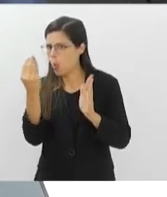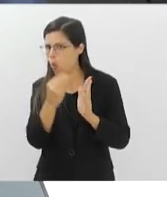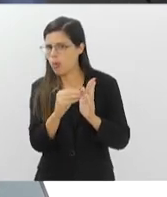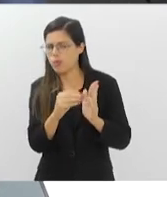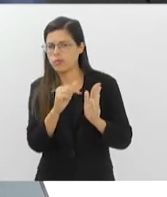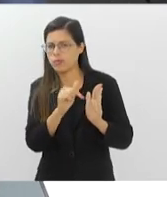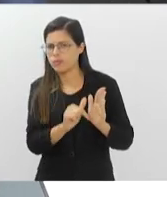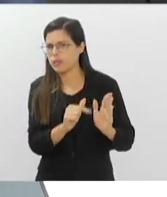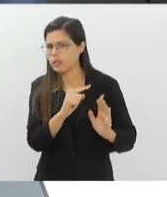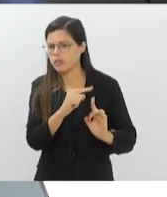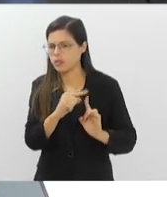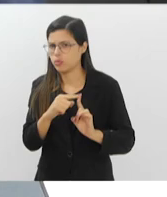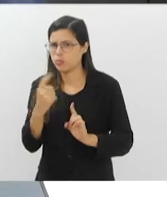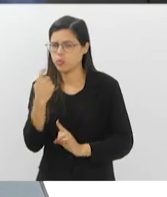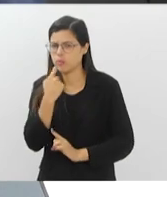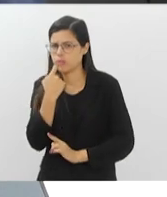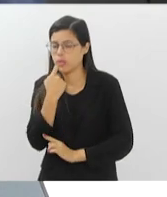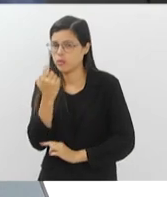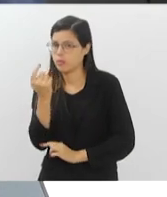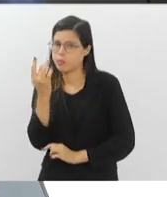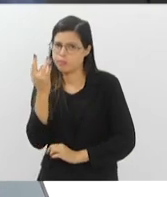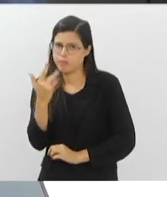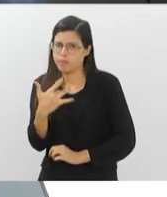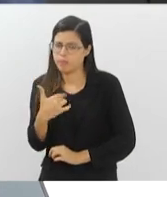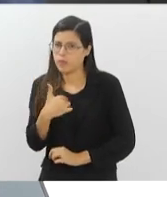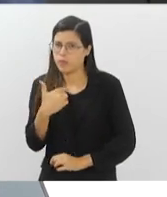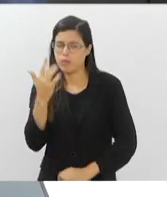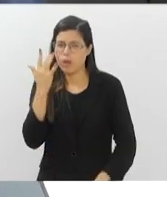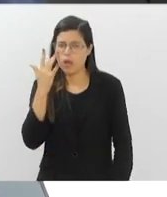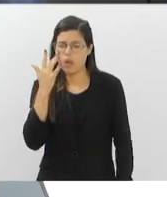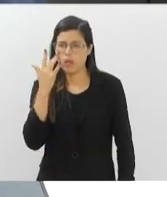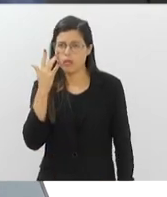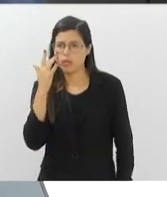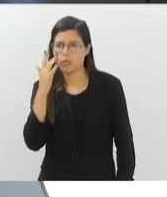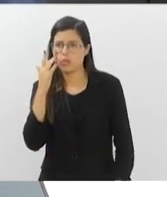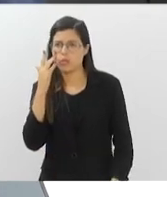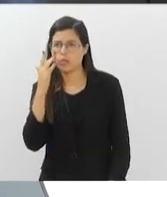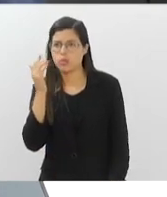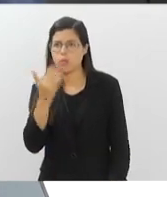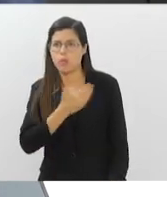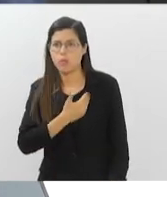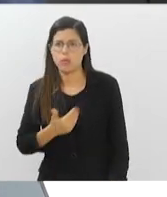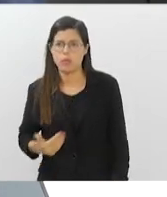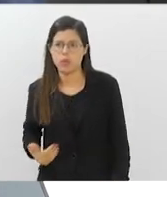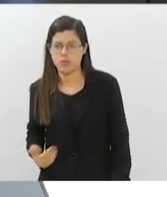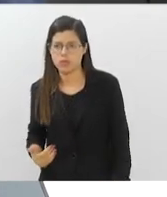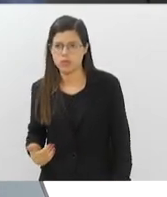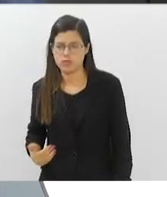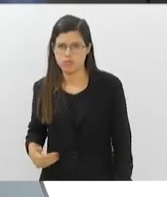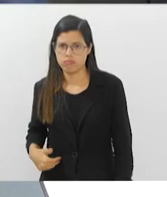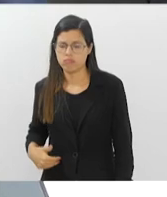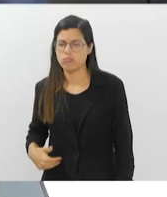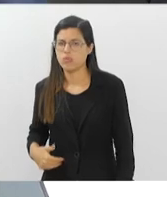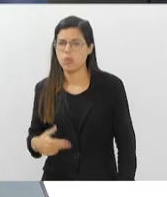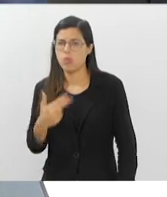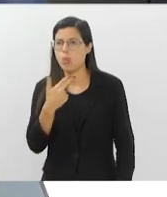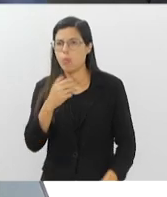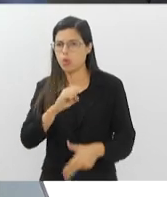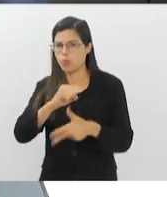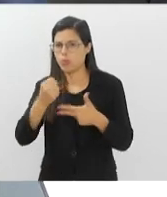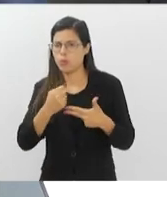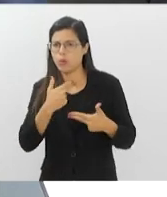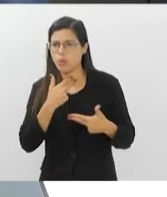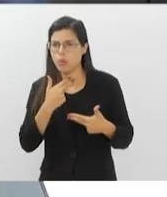Eu, por exemplo, acho que o poder público nas compras públicas não podia contemplar a compra